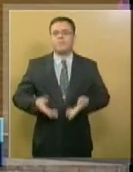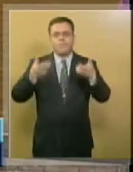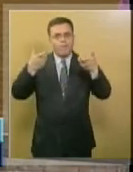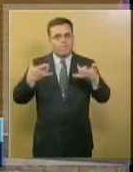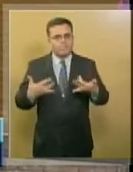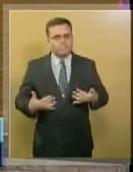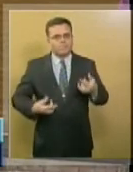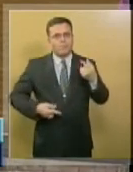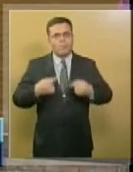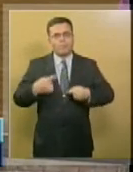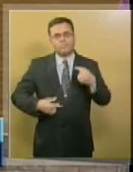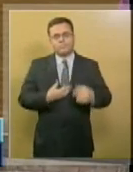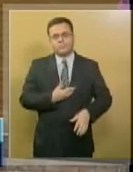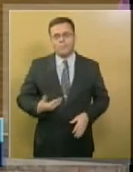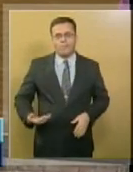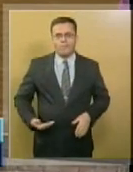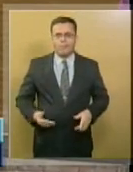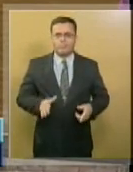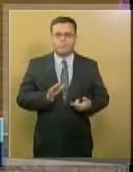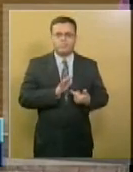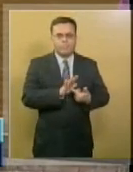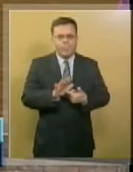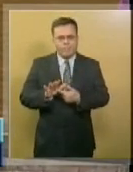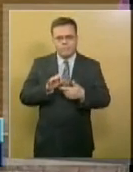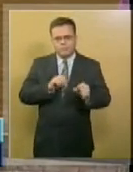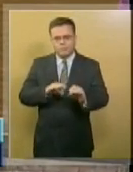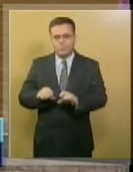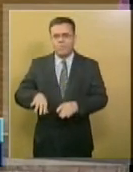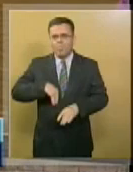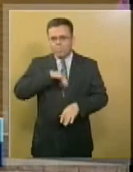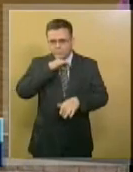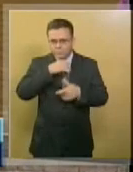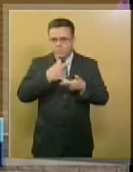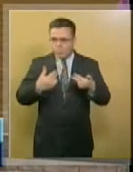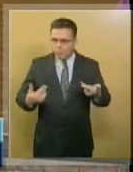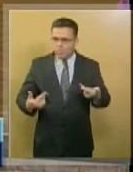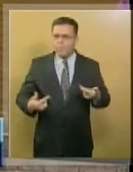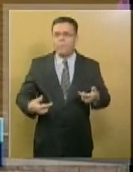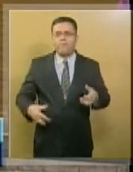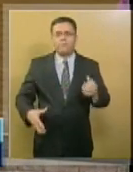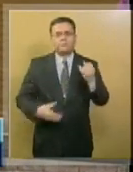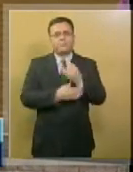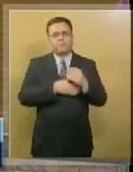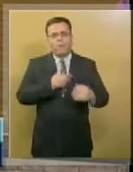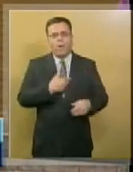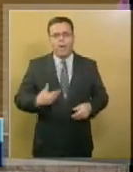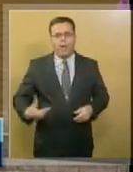para os animais e sua relevância para a saúde e segurança pública de todos.